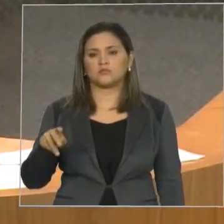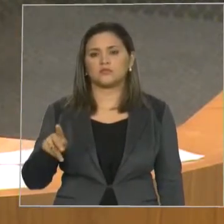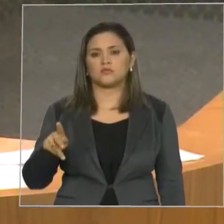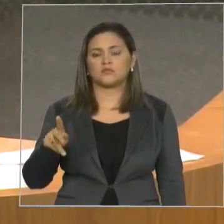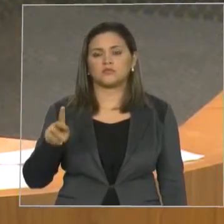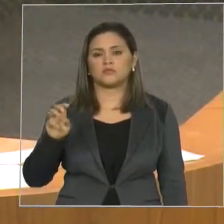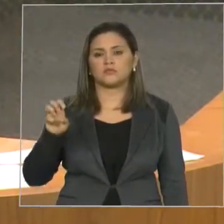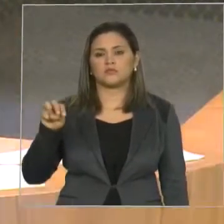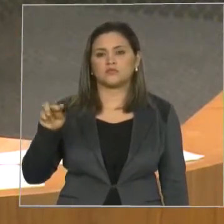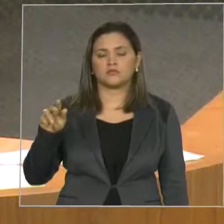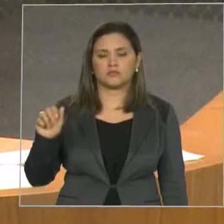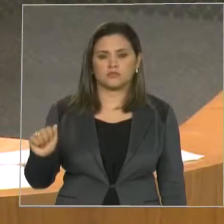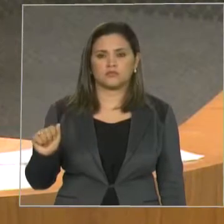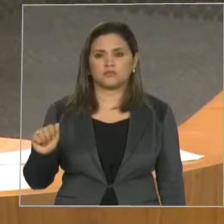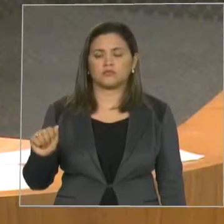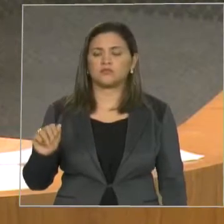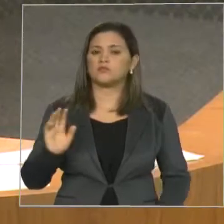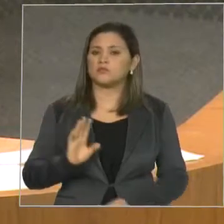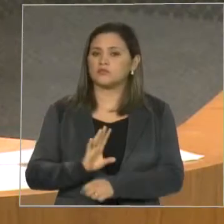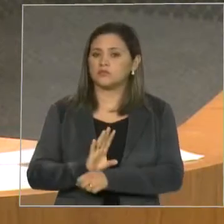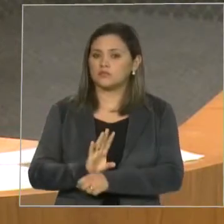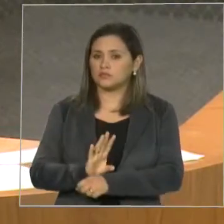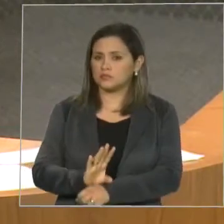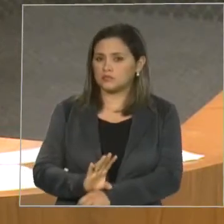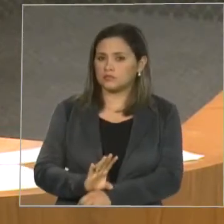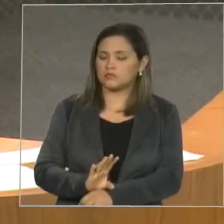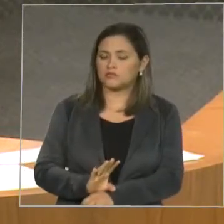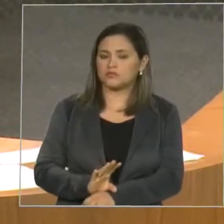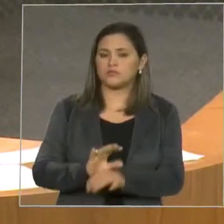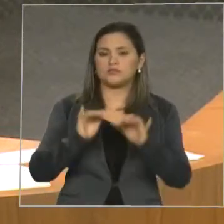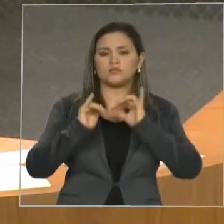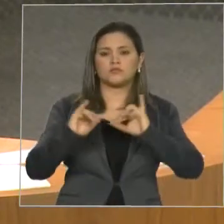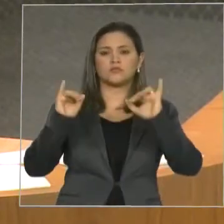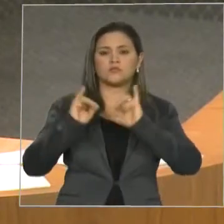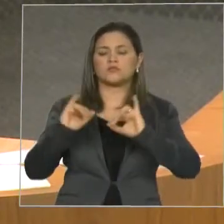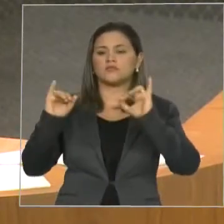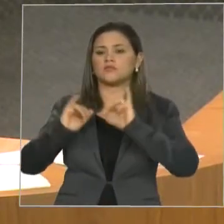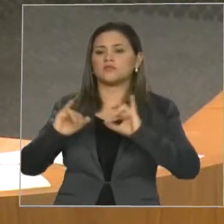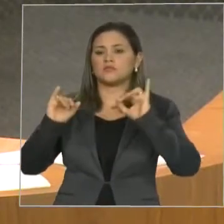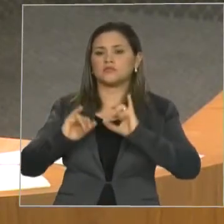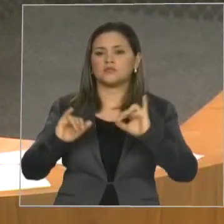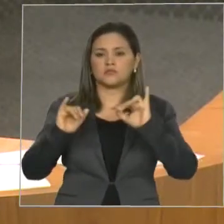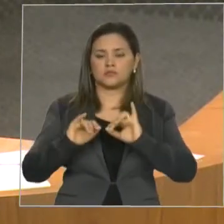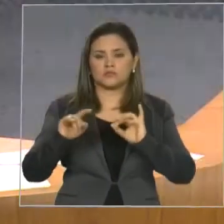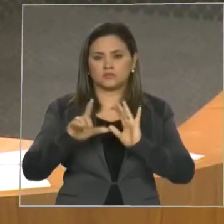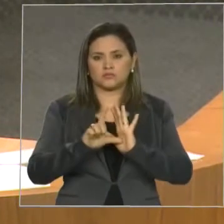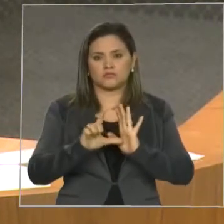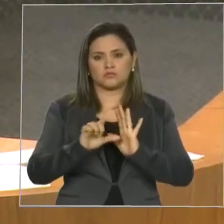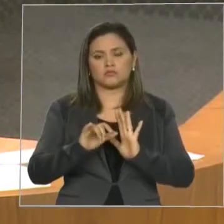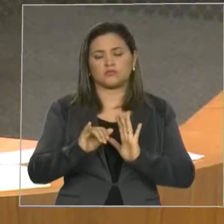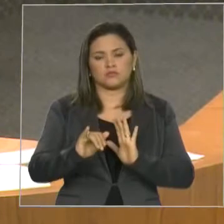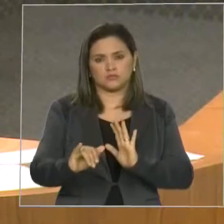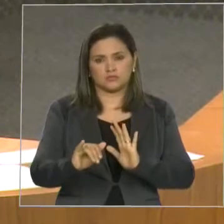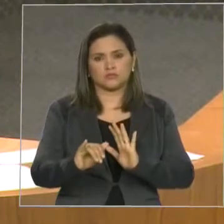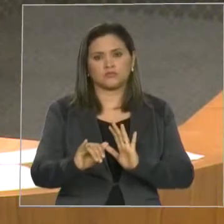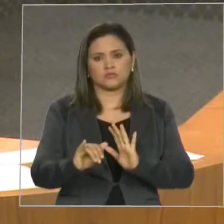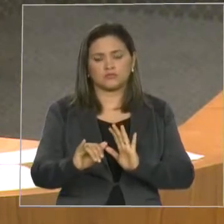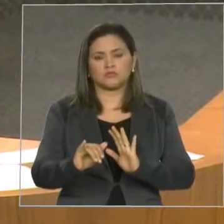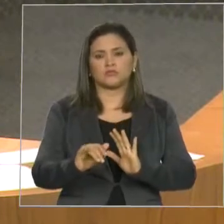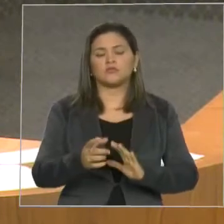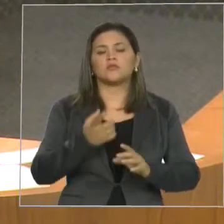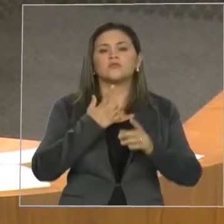na comunidade escolar, para impulsionar a vontade daquelas,